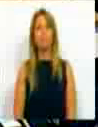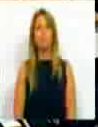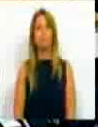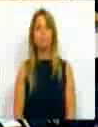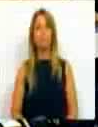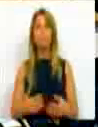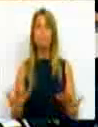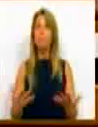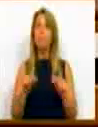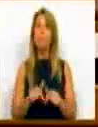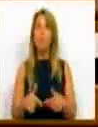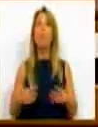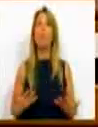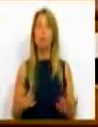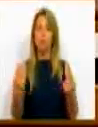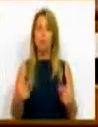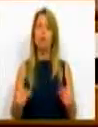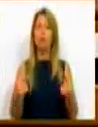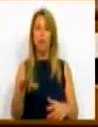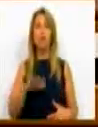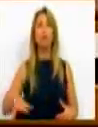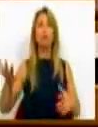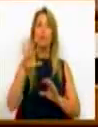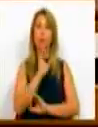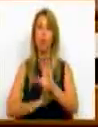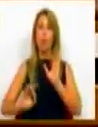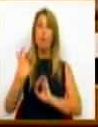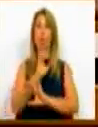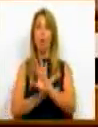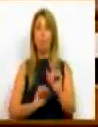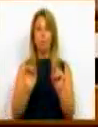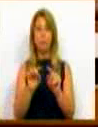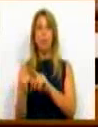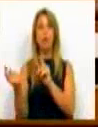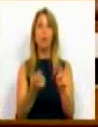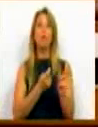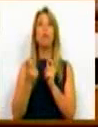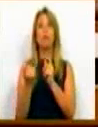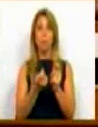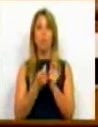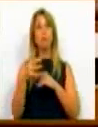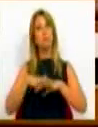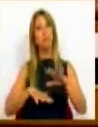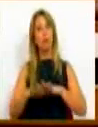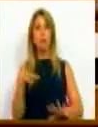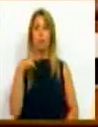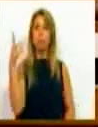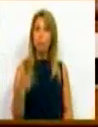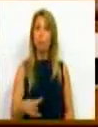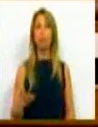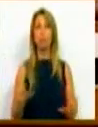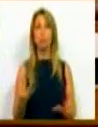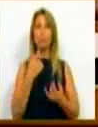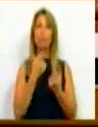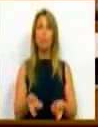E há hoje espaço na Europa para que esse debate se faça e para que Portugal volte